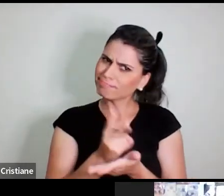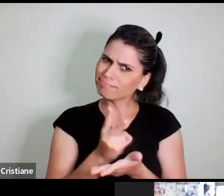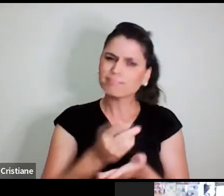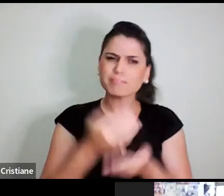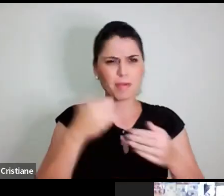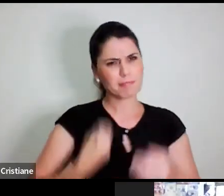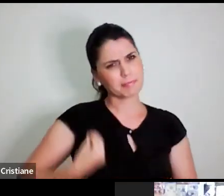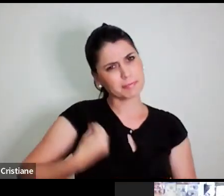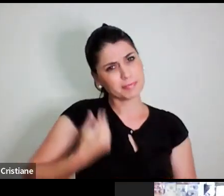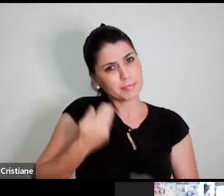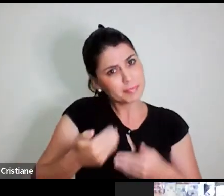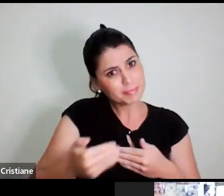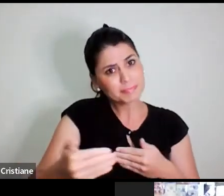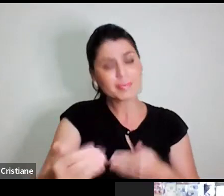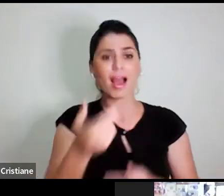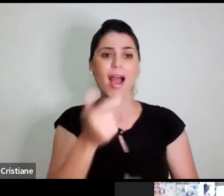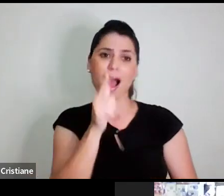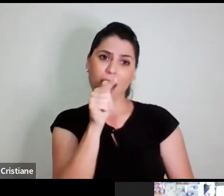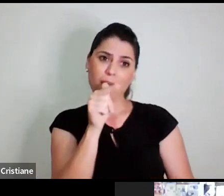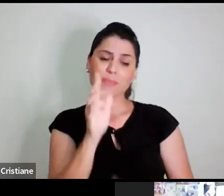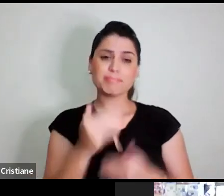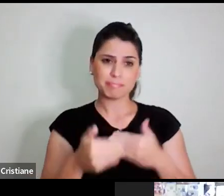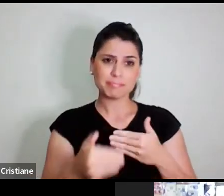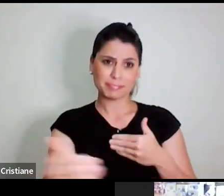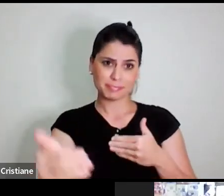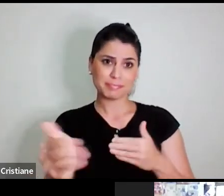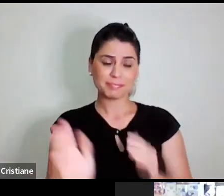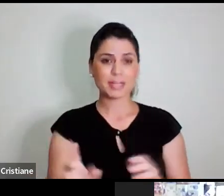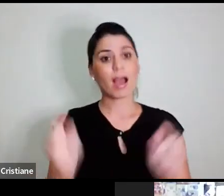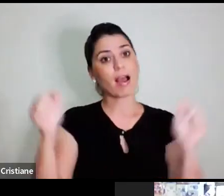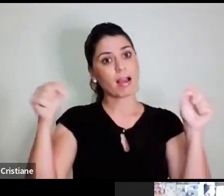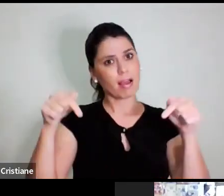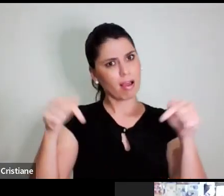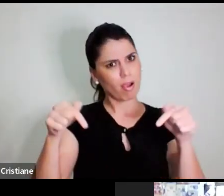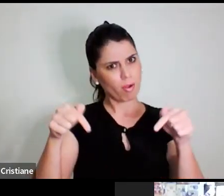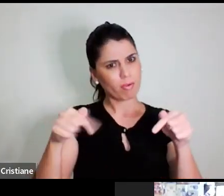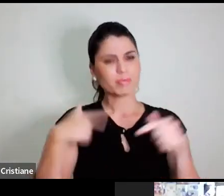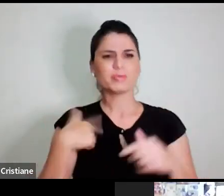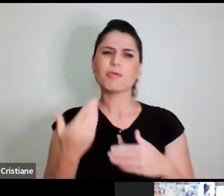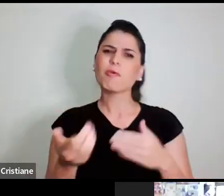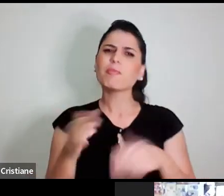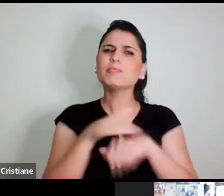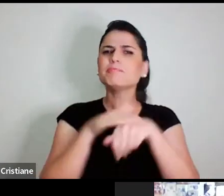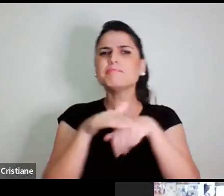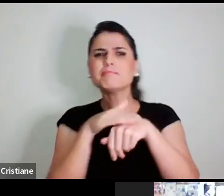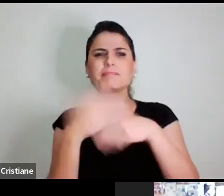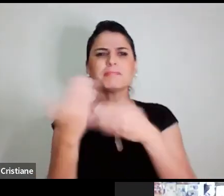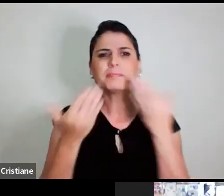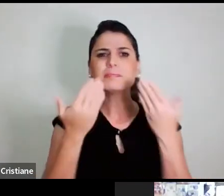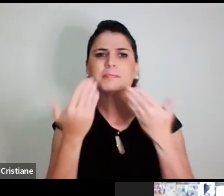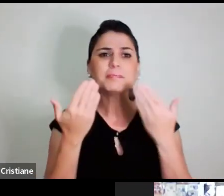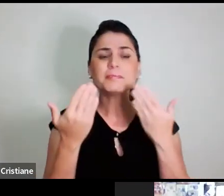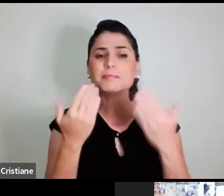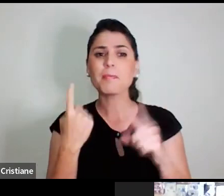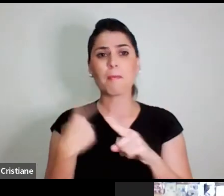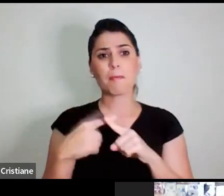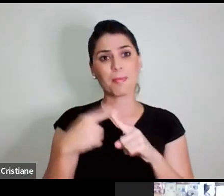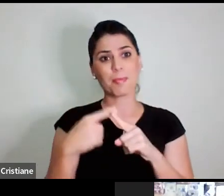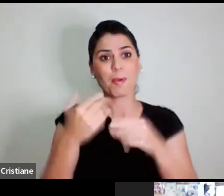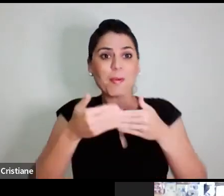Mas agora nós vamos conversar com ela depois que ela conhecer um projeto que deixa a água extremamente